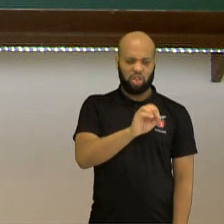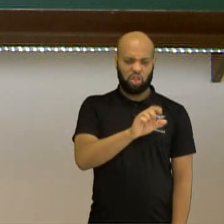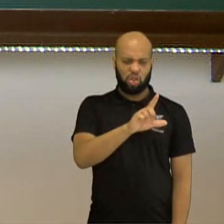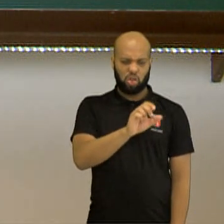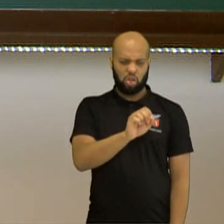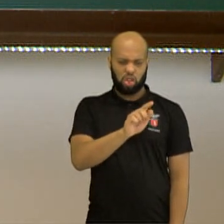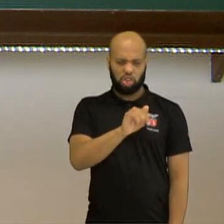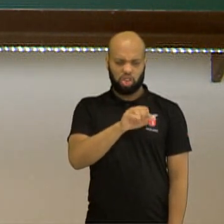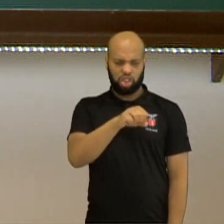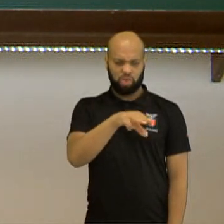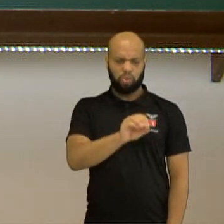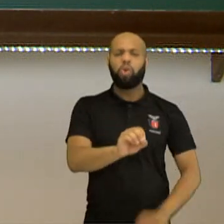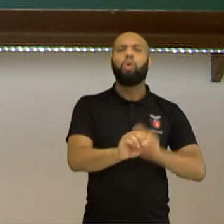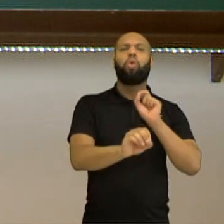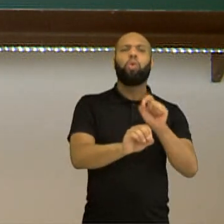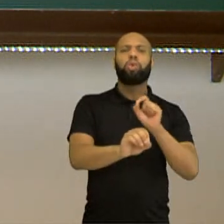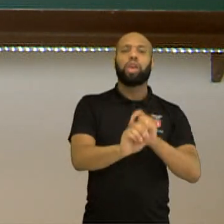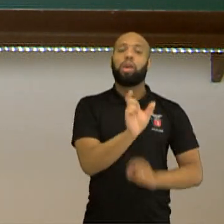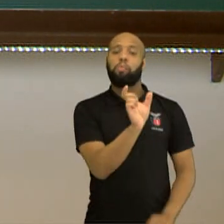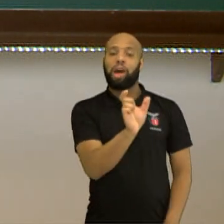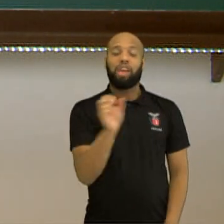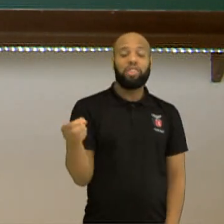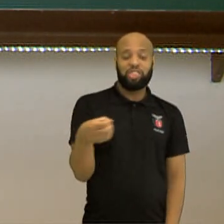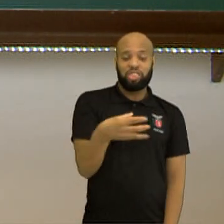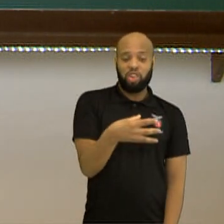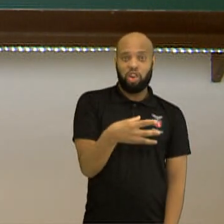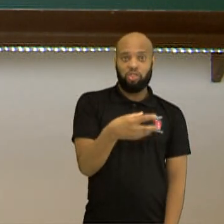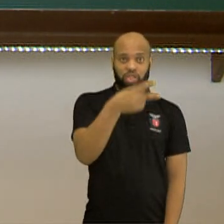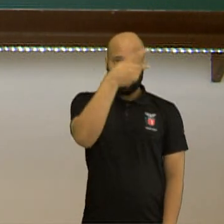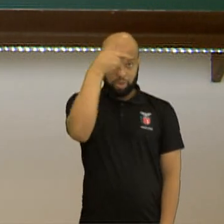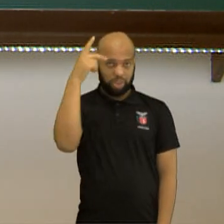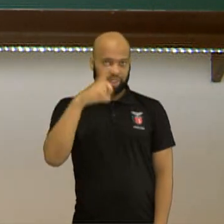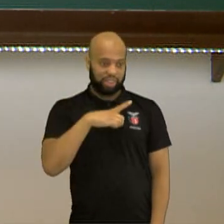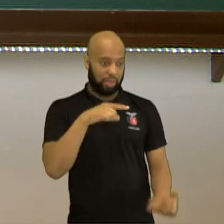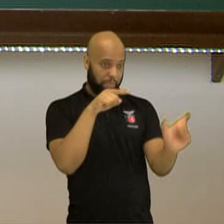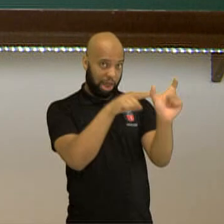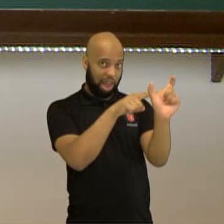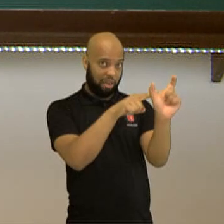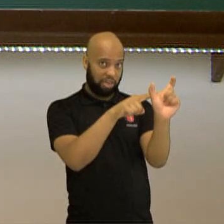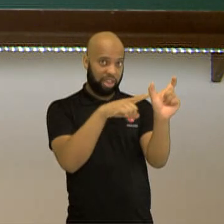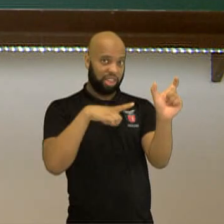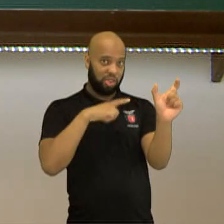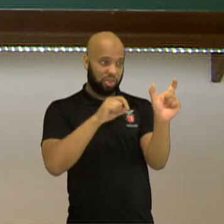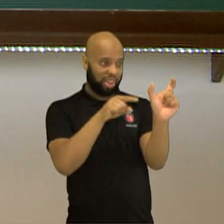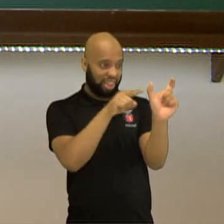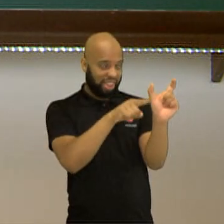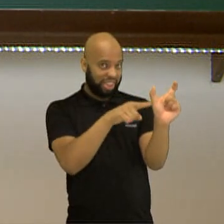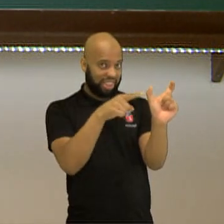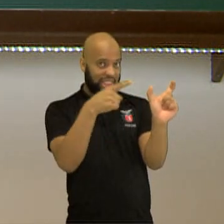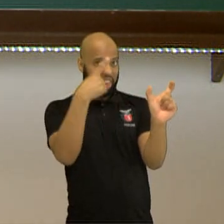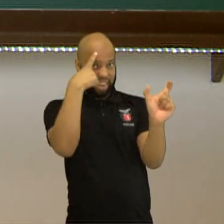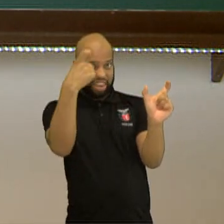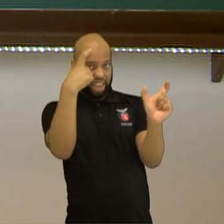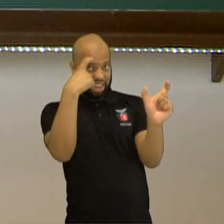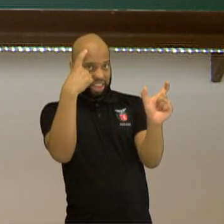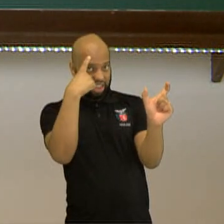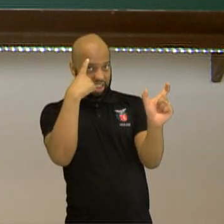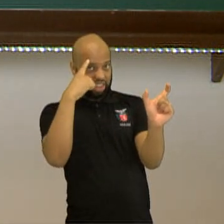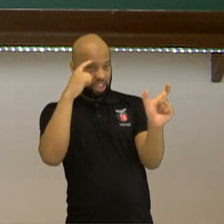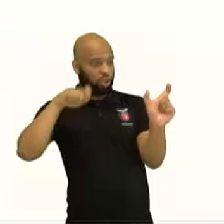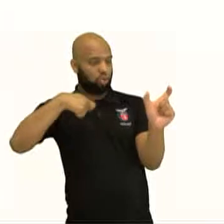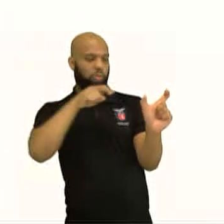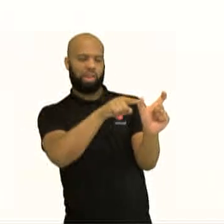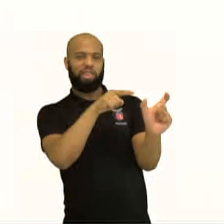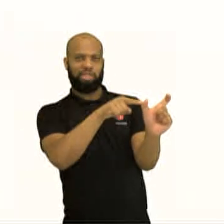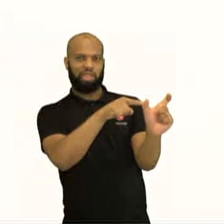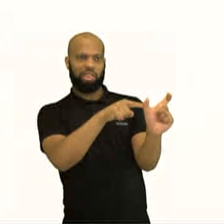que é isso? É uma palavra nova que alguém deriva, inventa, né? A língua é uma coisa viva. Então, olha